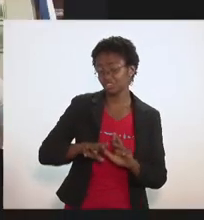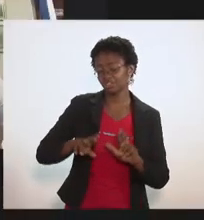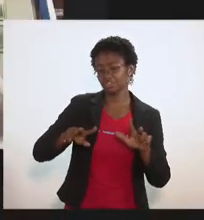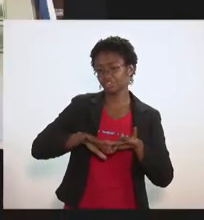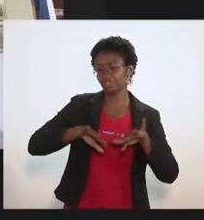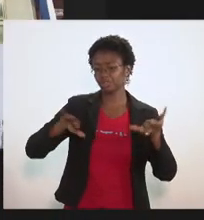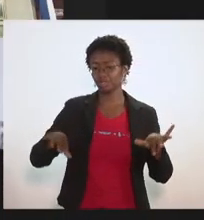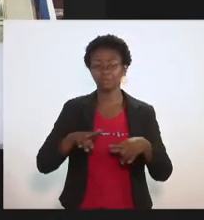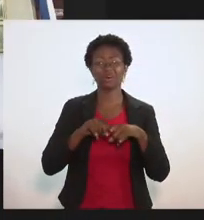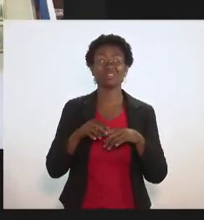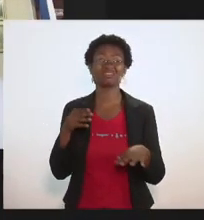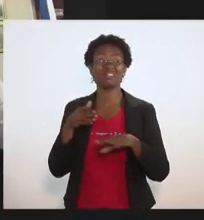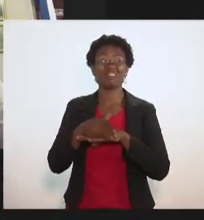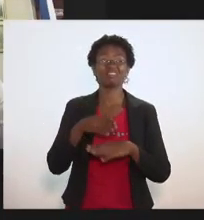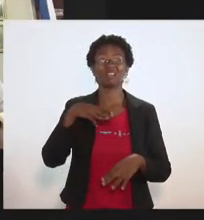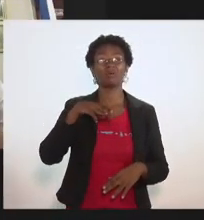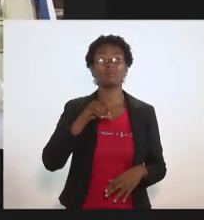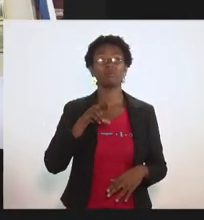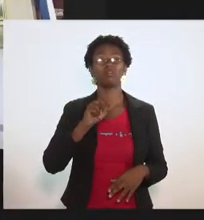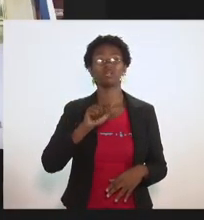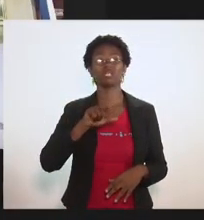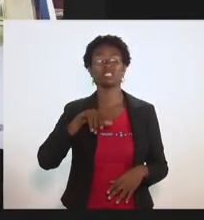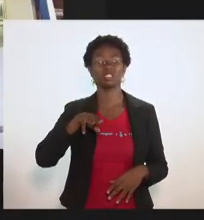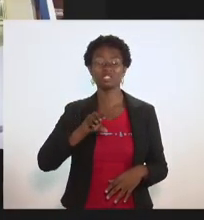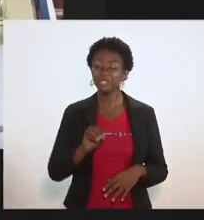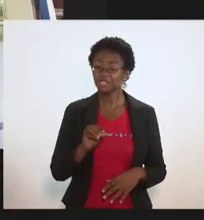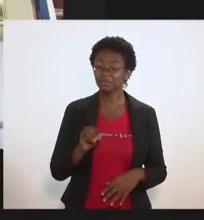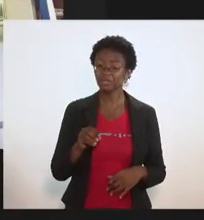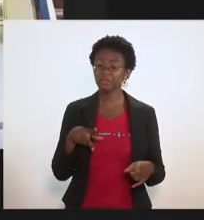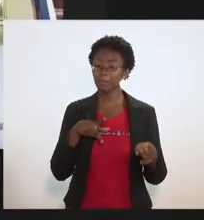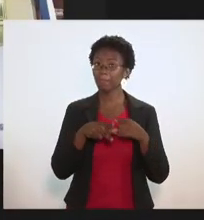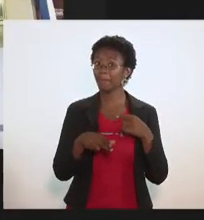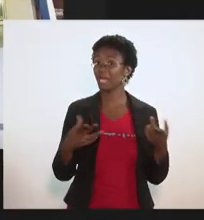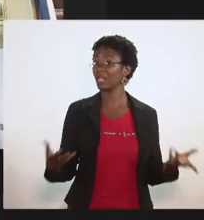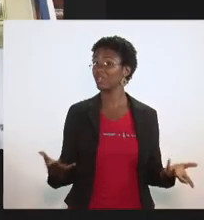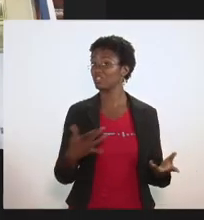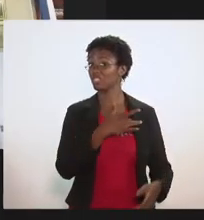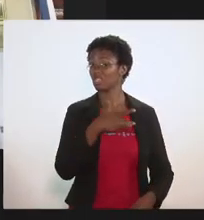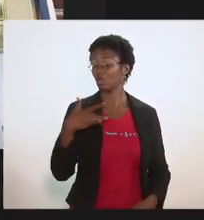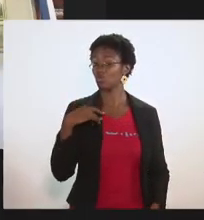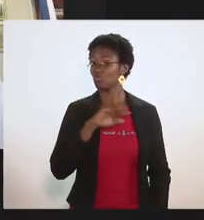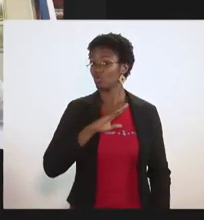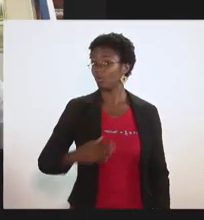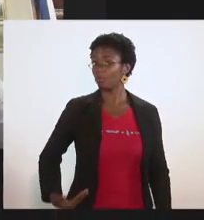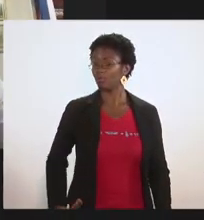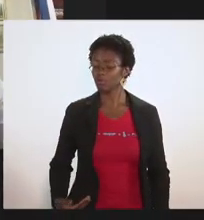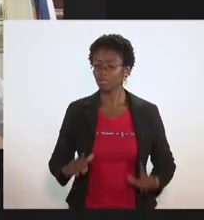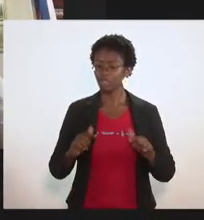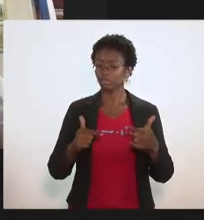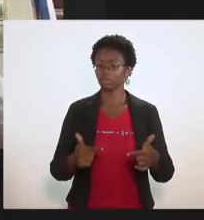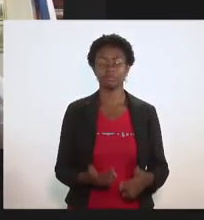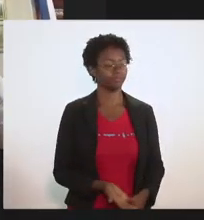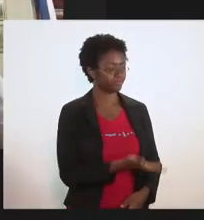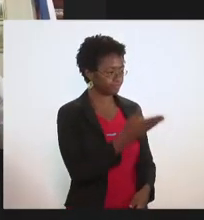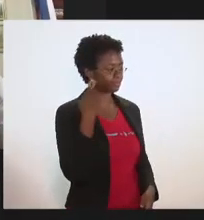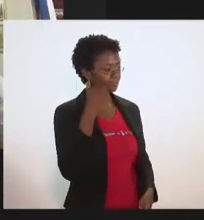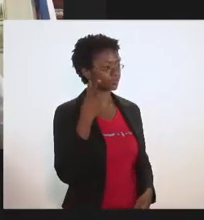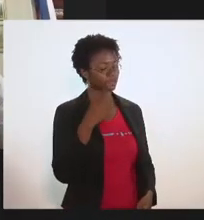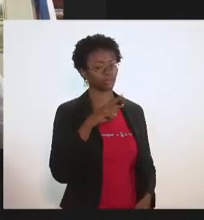quero alterar essa subemenda ou, então, excetuar os programas